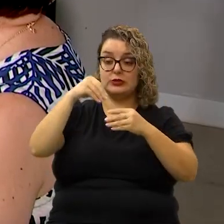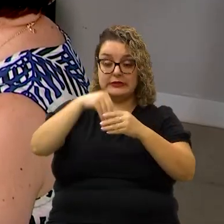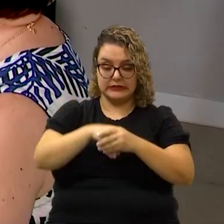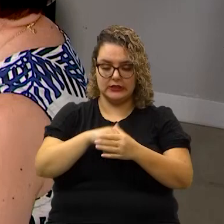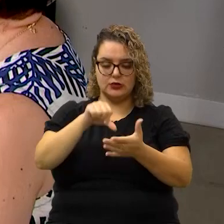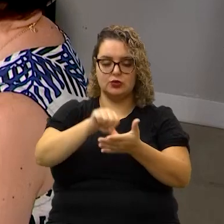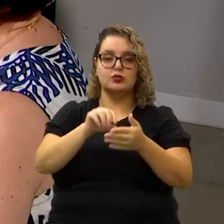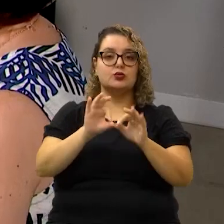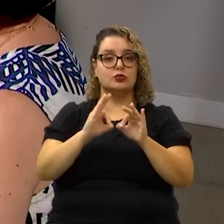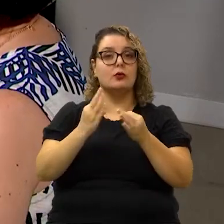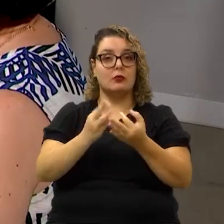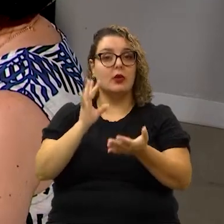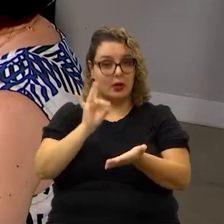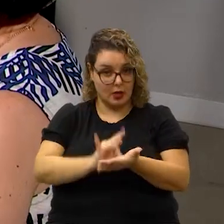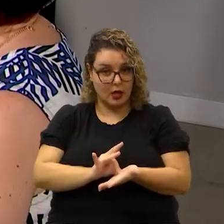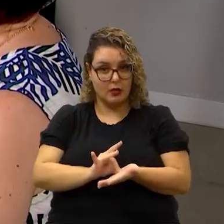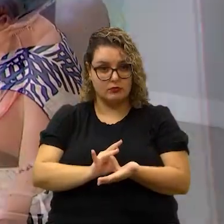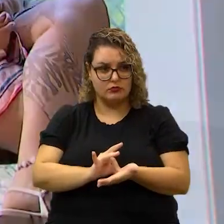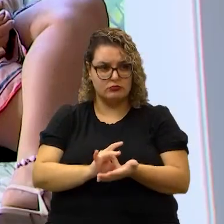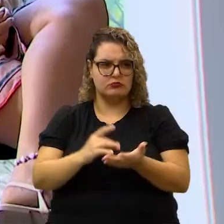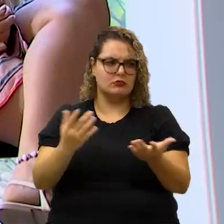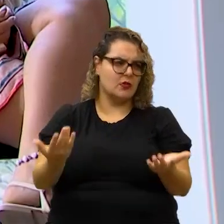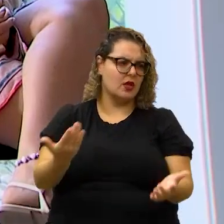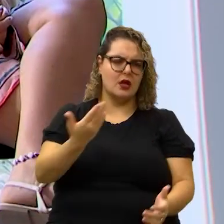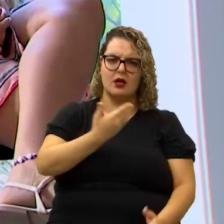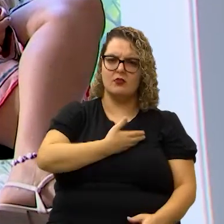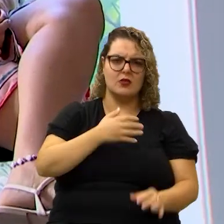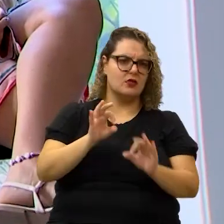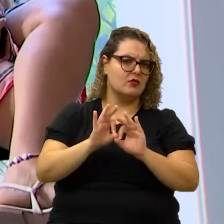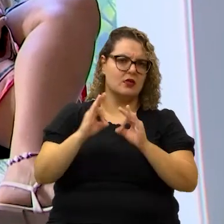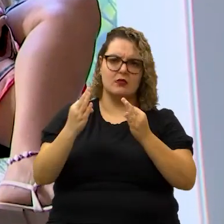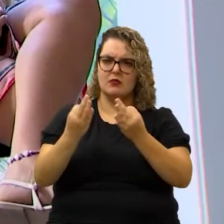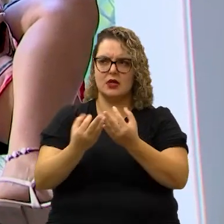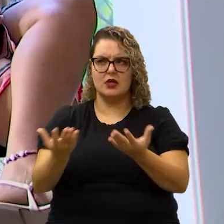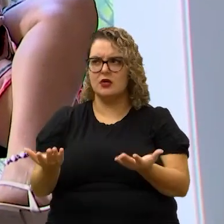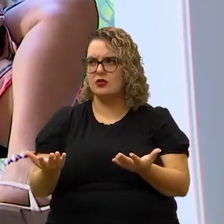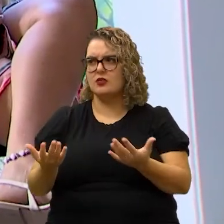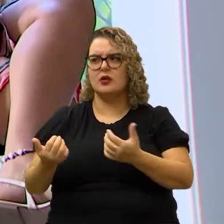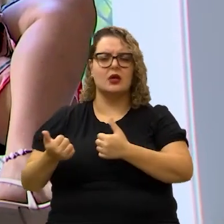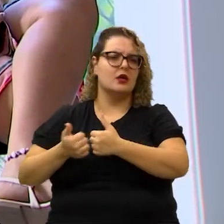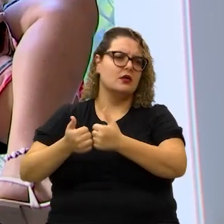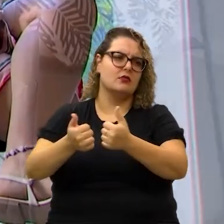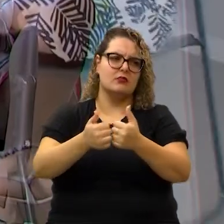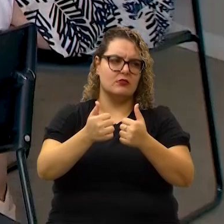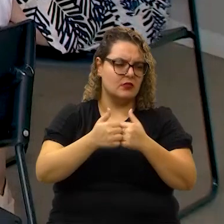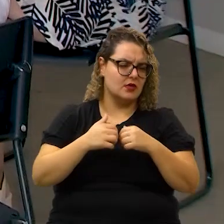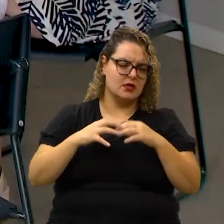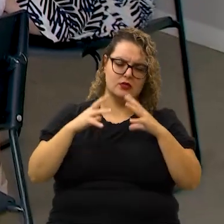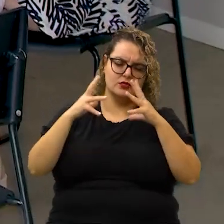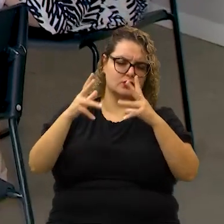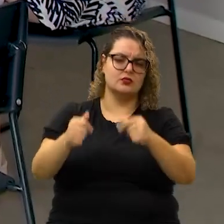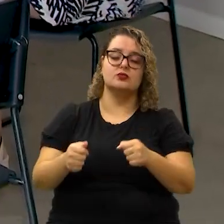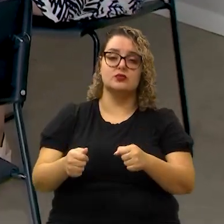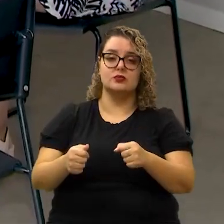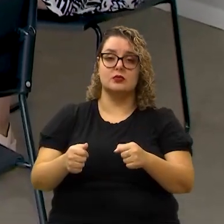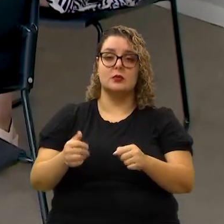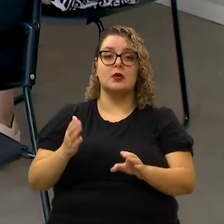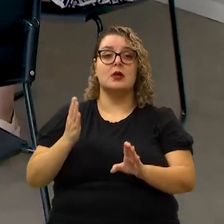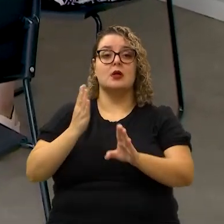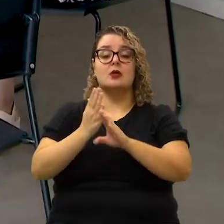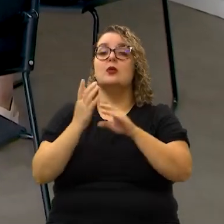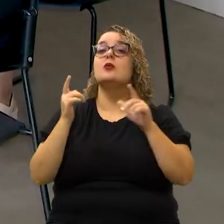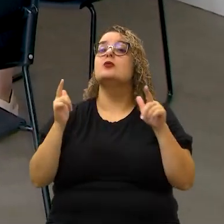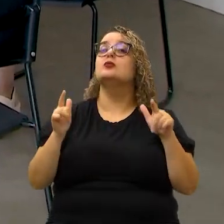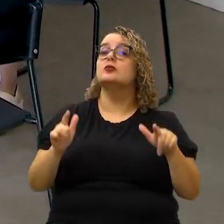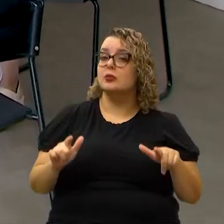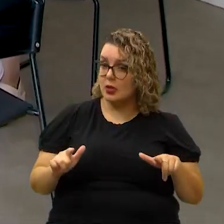geralmente, dentro do núcleo familiar mesmo, e amigos, familiares, né, o entorno, então nem se fala, mas elas